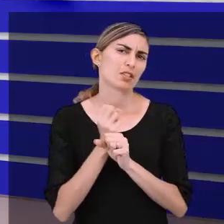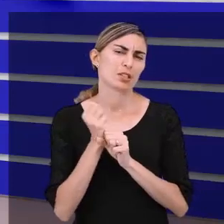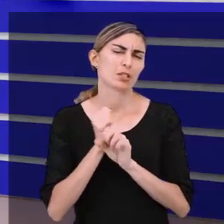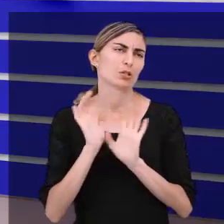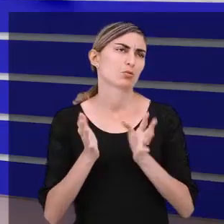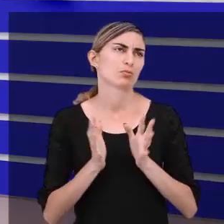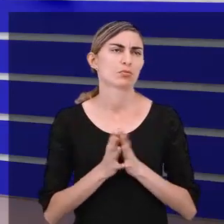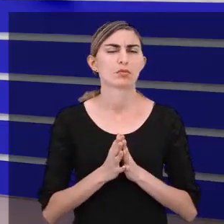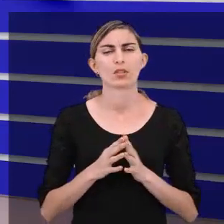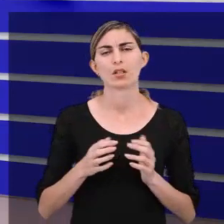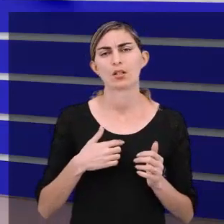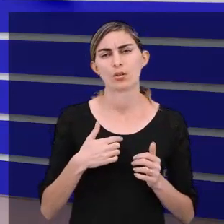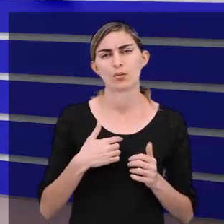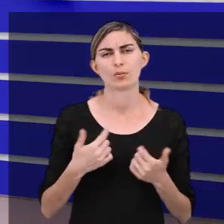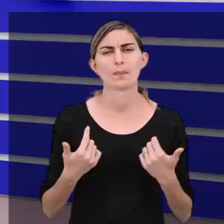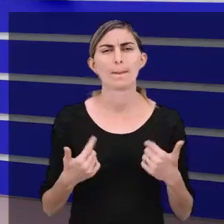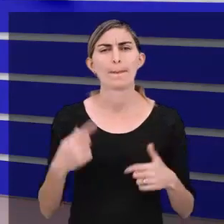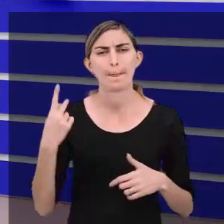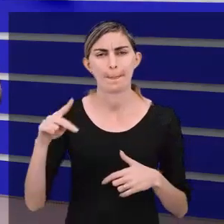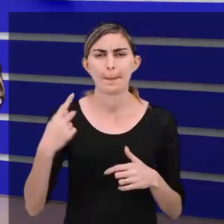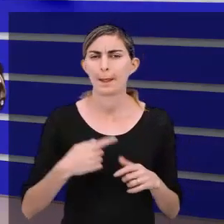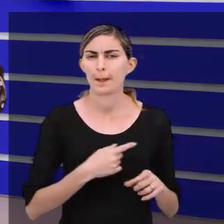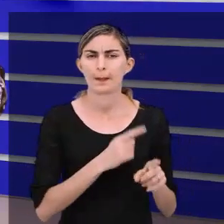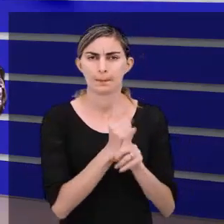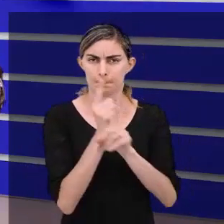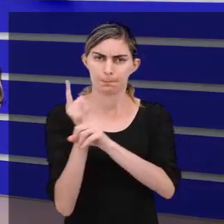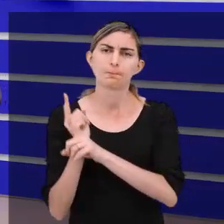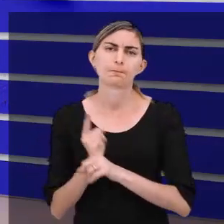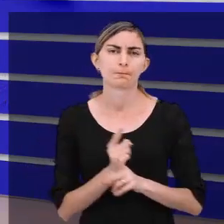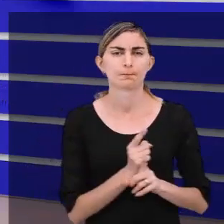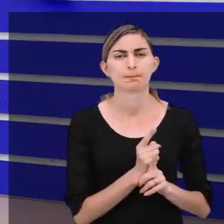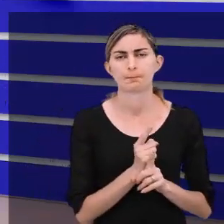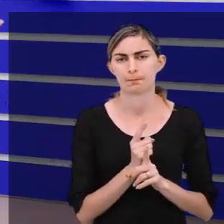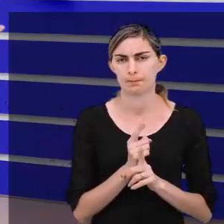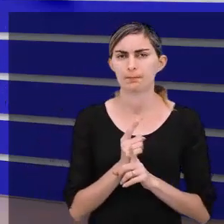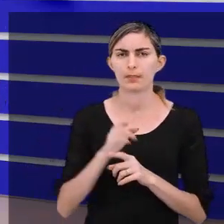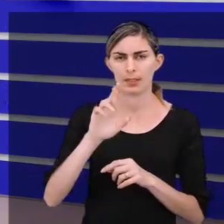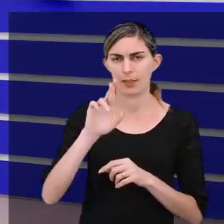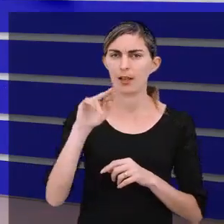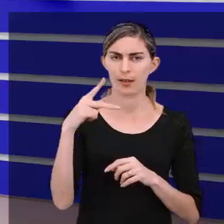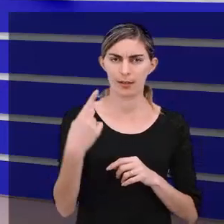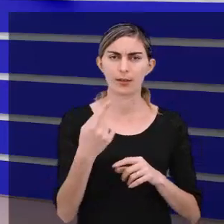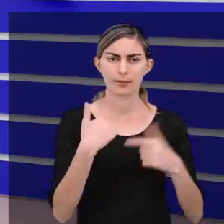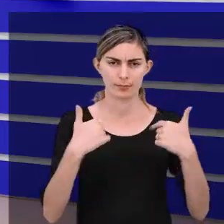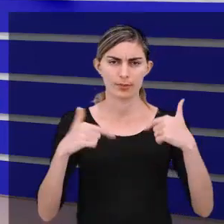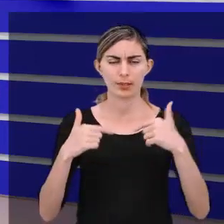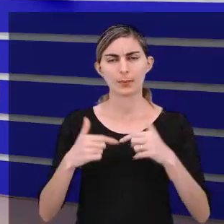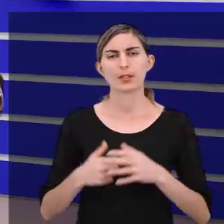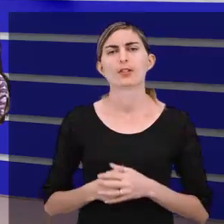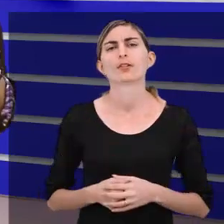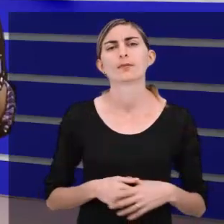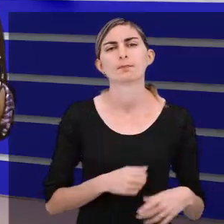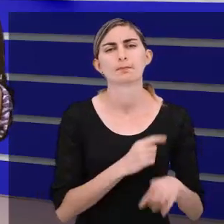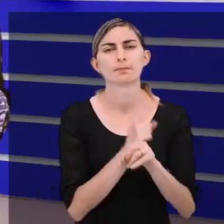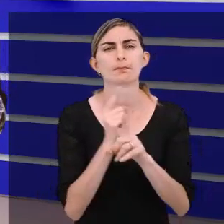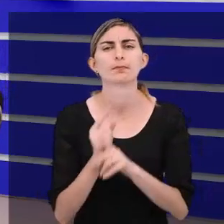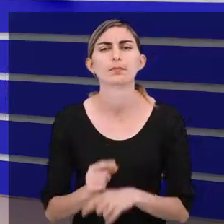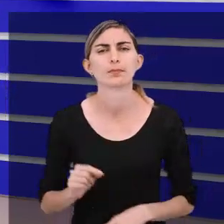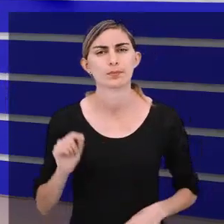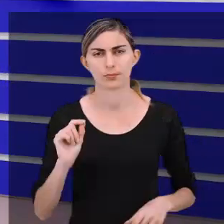anos, né? E nós identificávamos, como RH, né, trabalhando nessa área, a gente identificava,